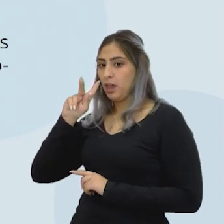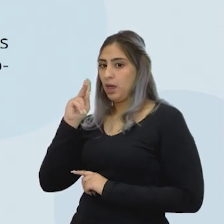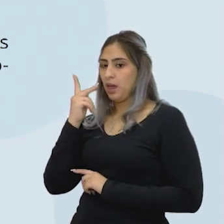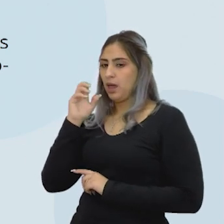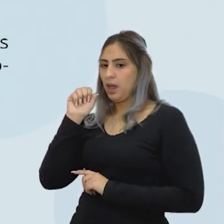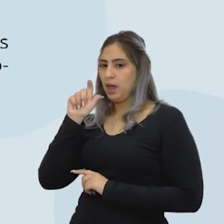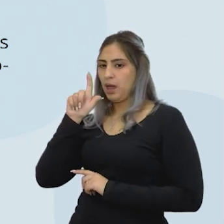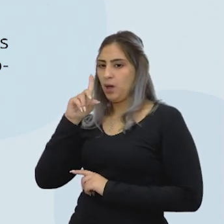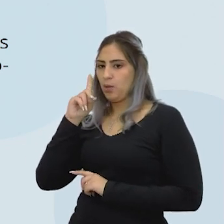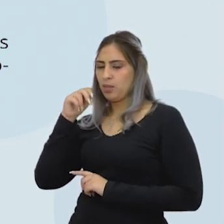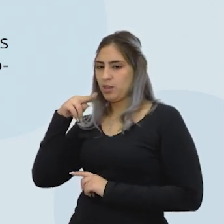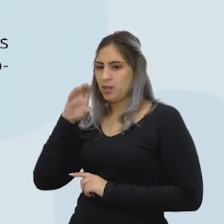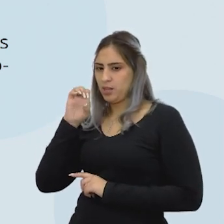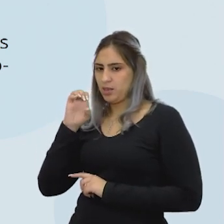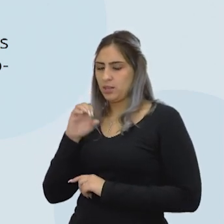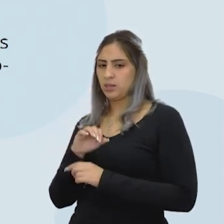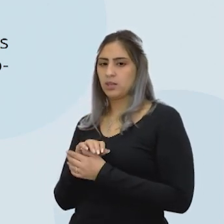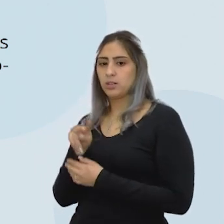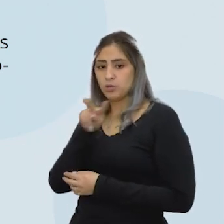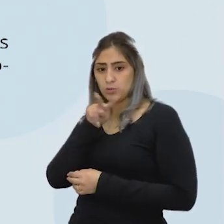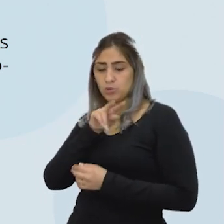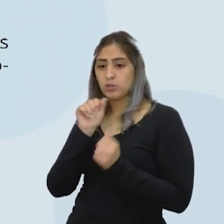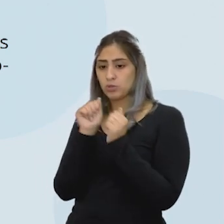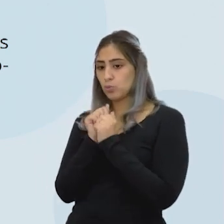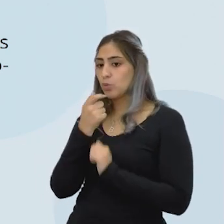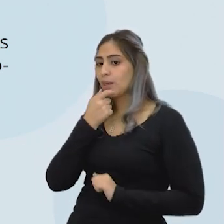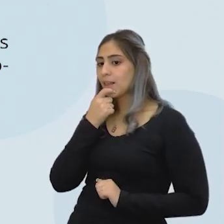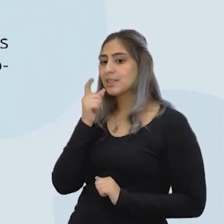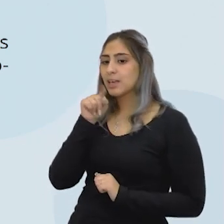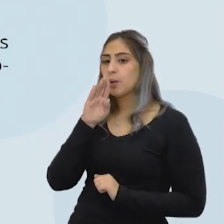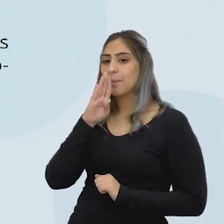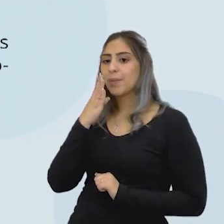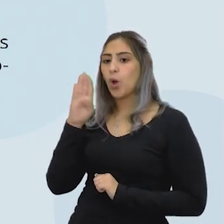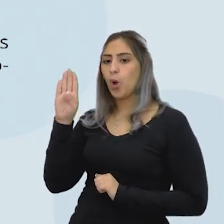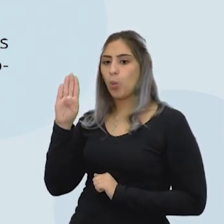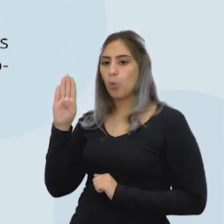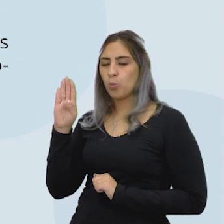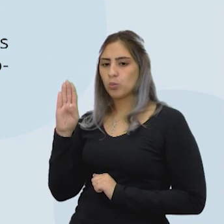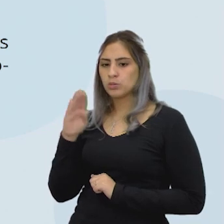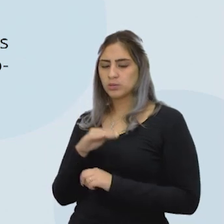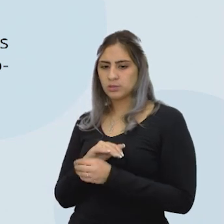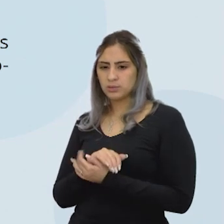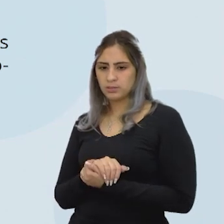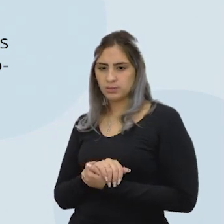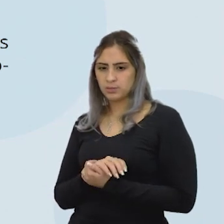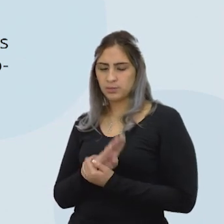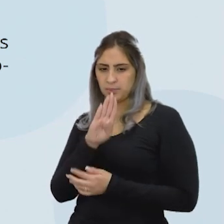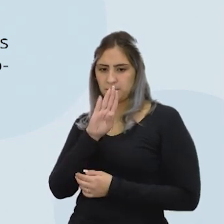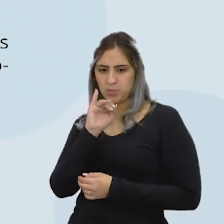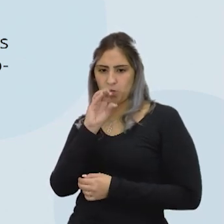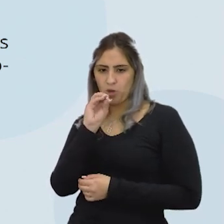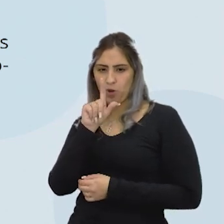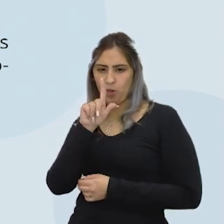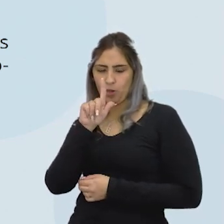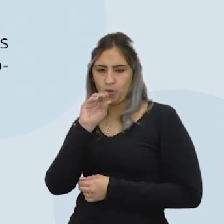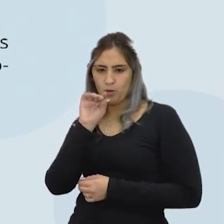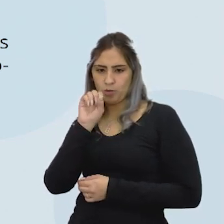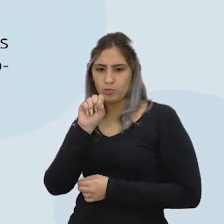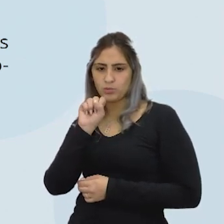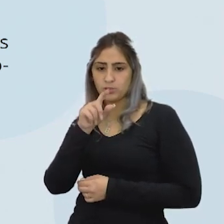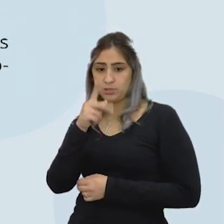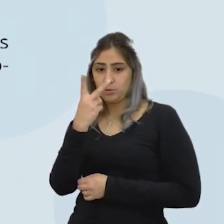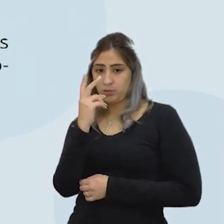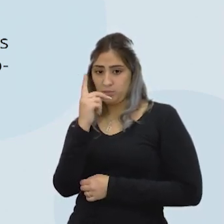junto com o inglês, com o John Haldane, eles eram biólogos e eles, então, em 1920, fizeram a hipótese